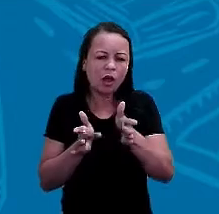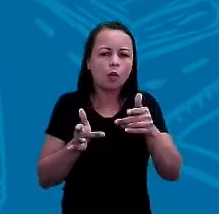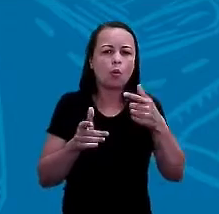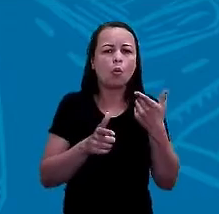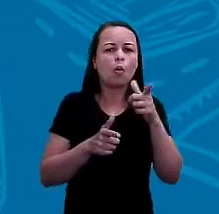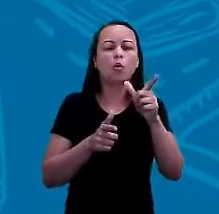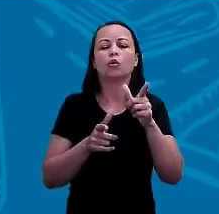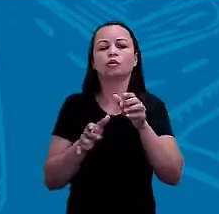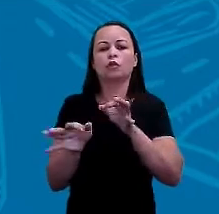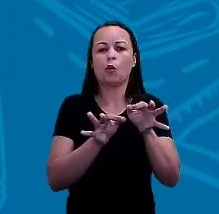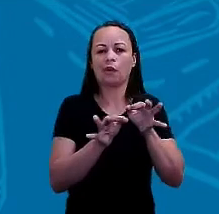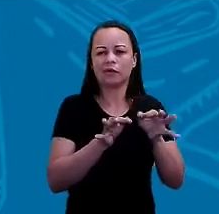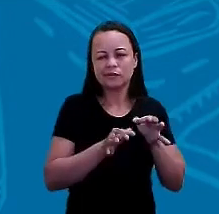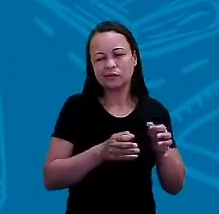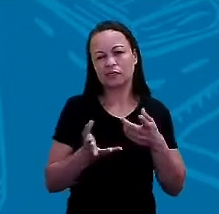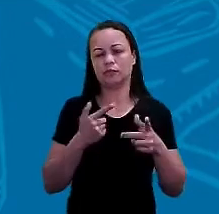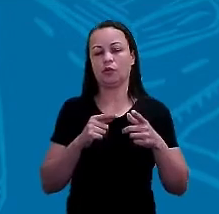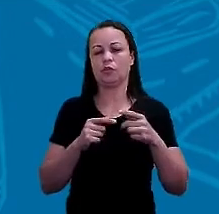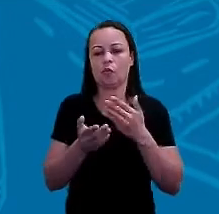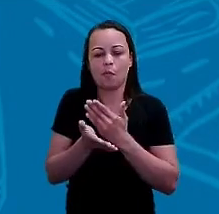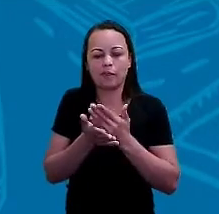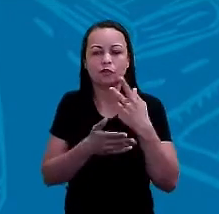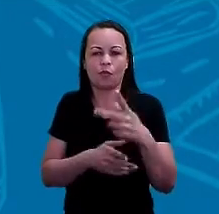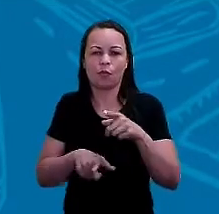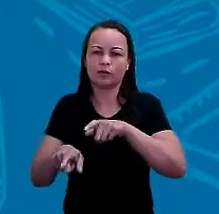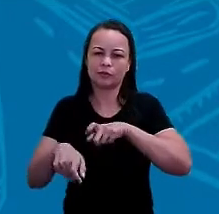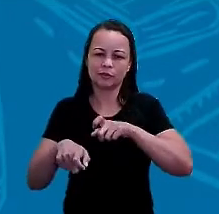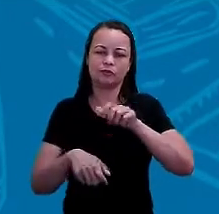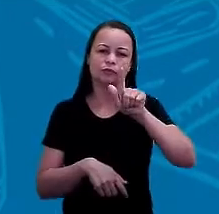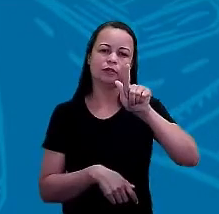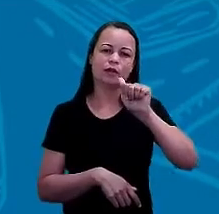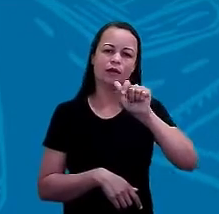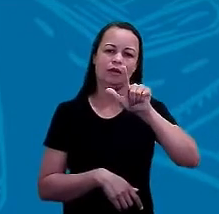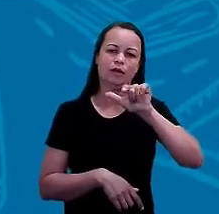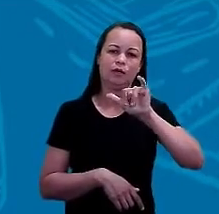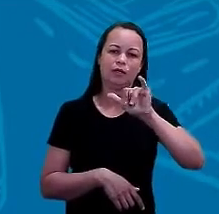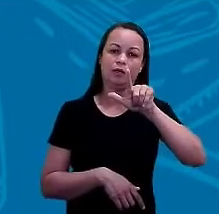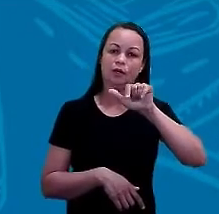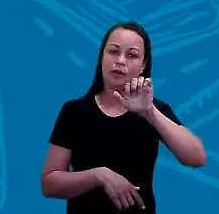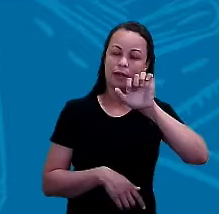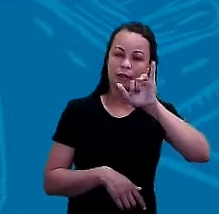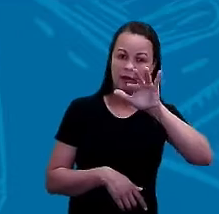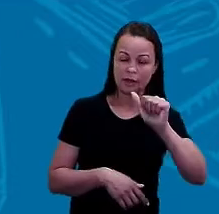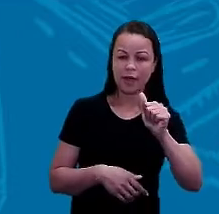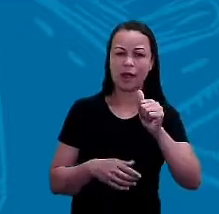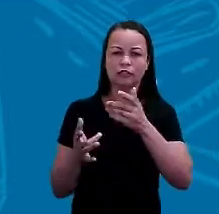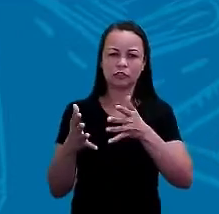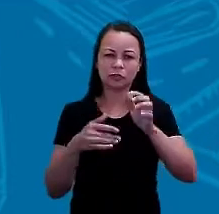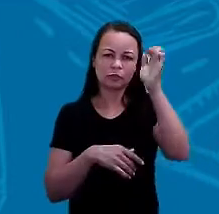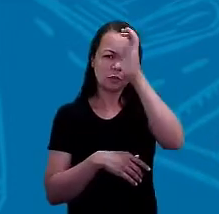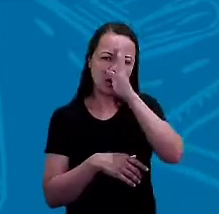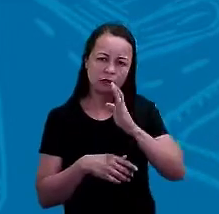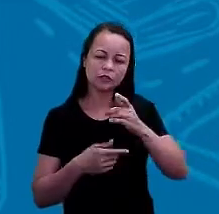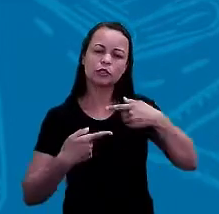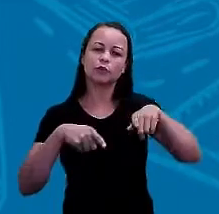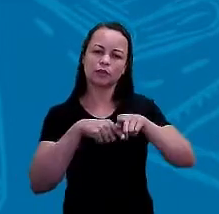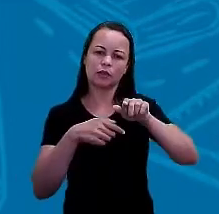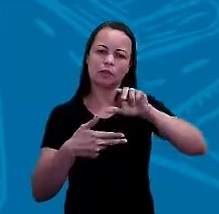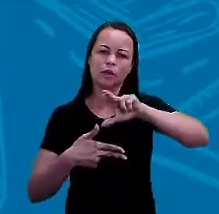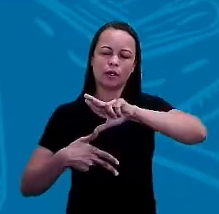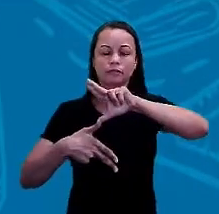Tudo começou em Galileia, depois Galileia se expandiu para o Brasil e assim para a América Latina. Para